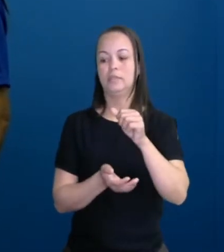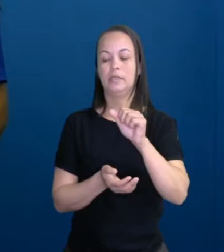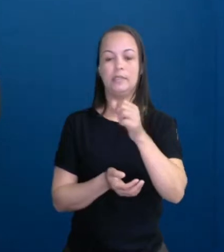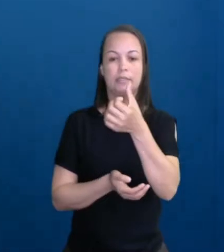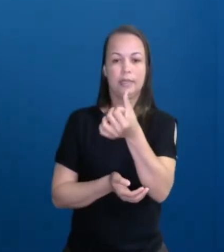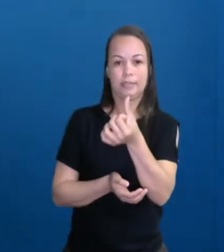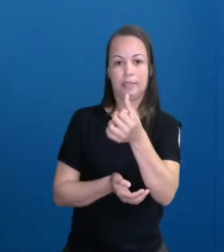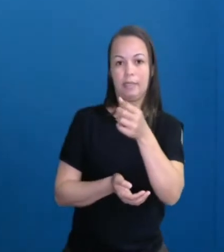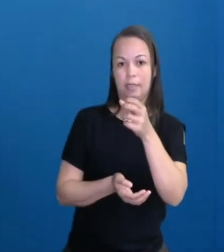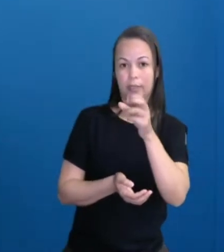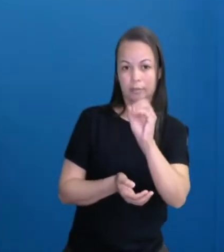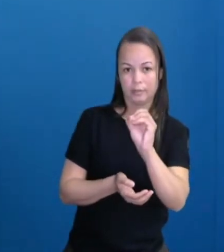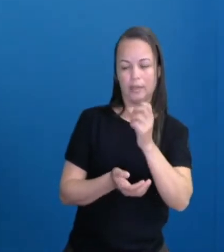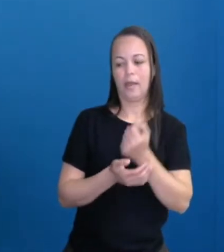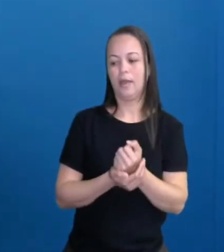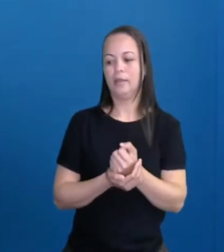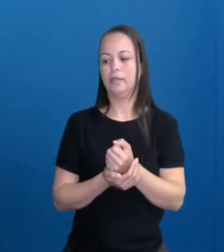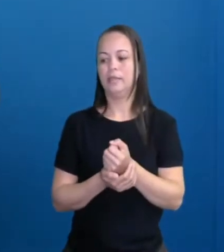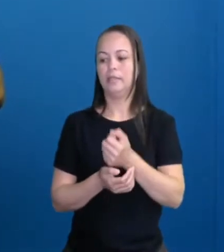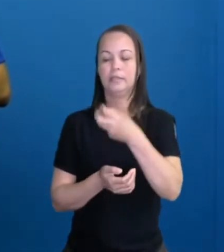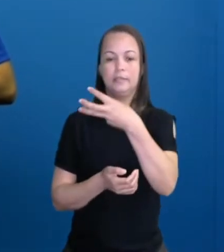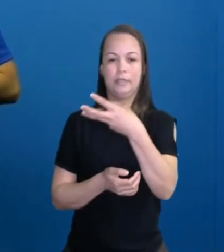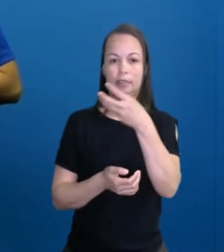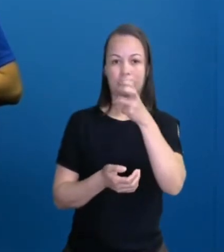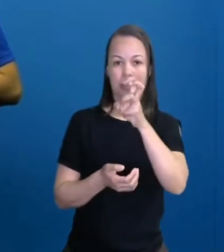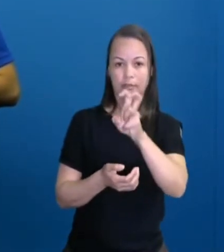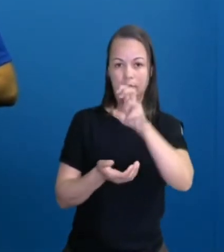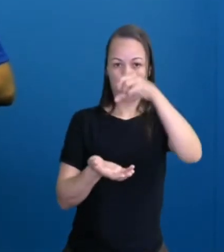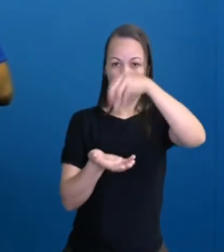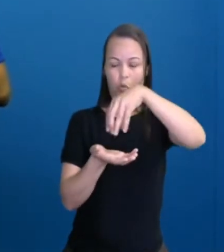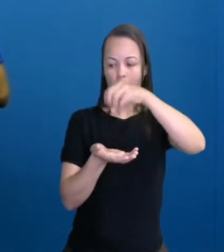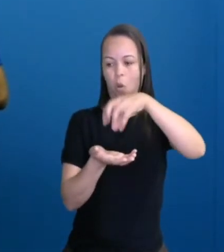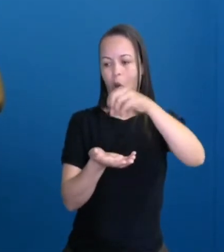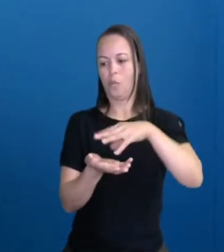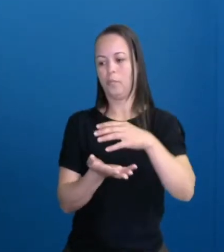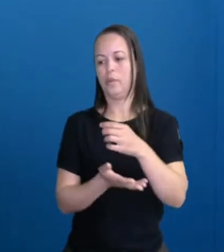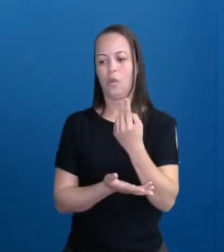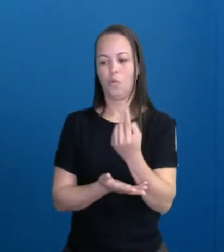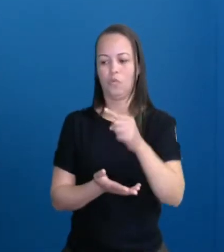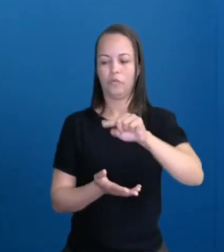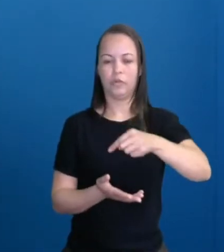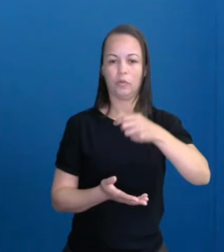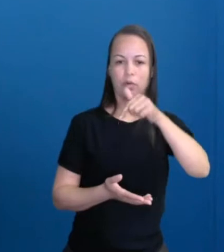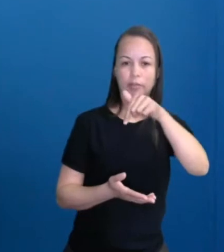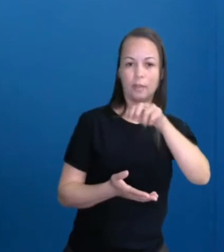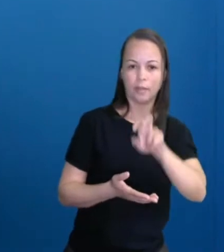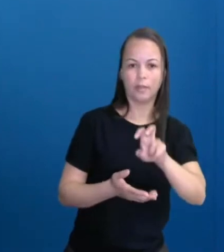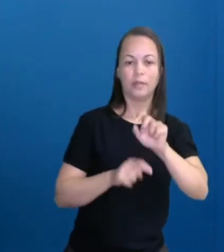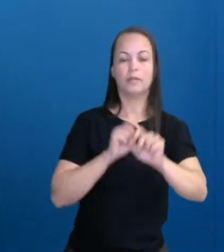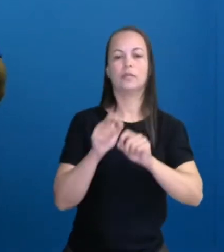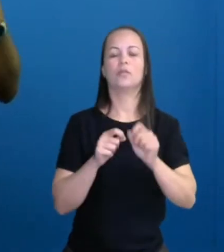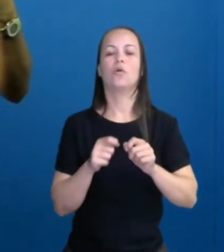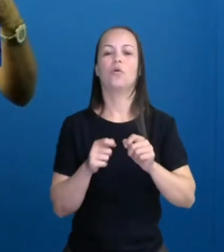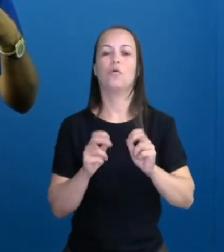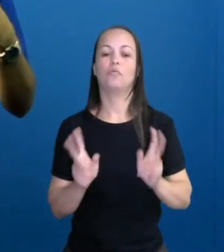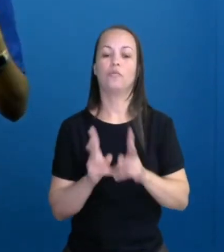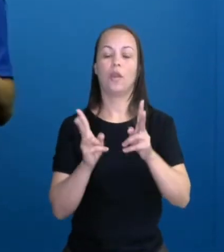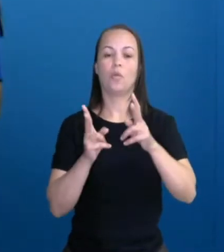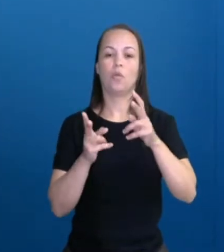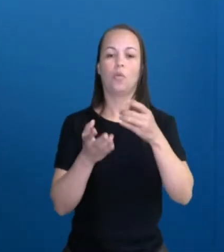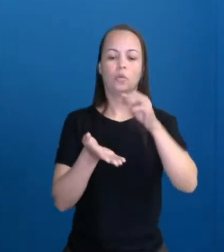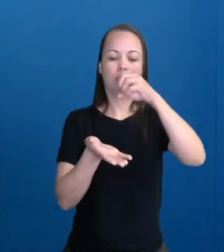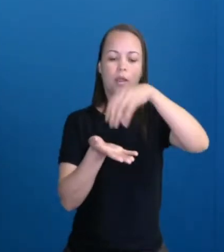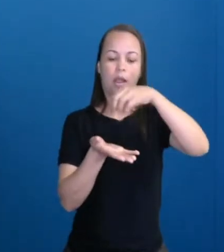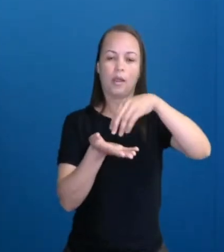À medida que a quantidade de cópias foi aumentando, o valor que se gasta também